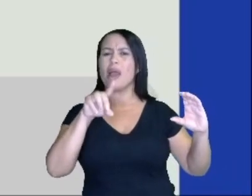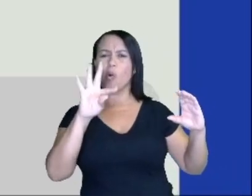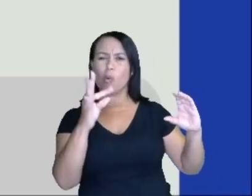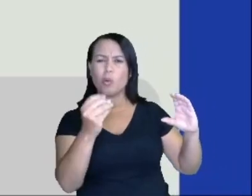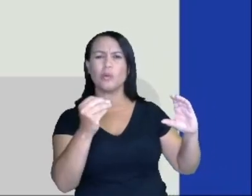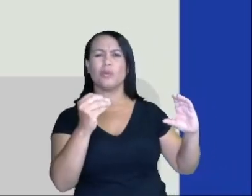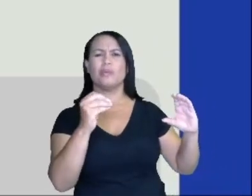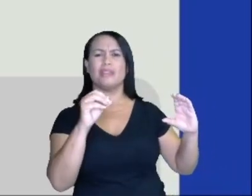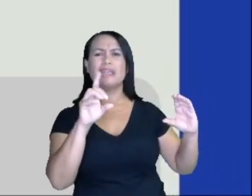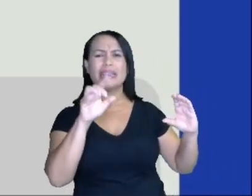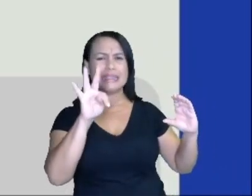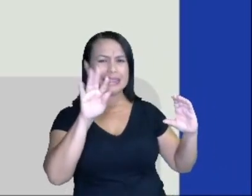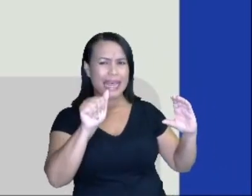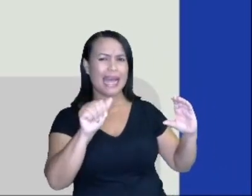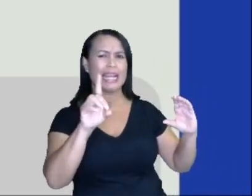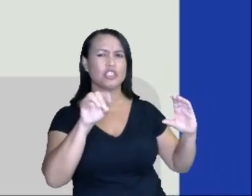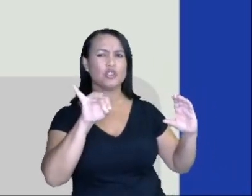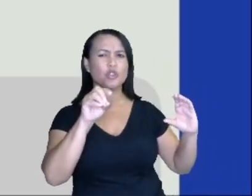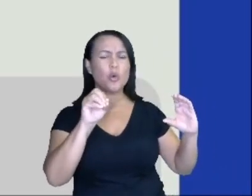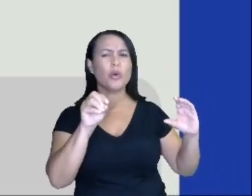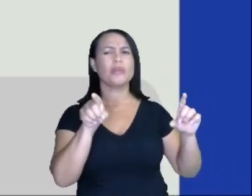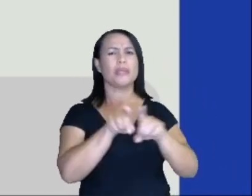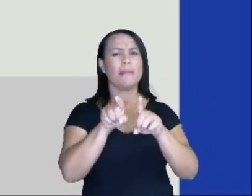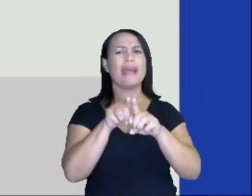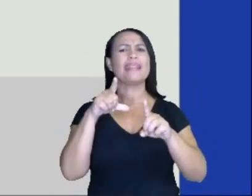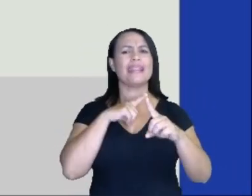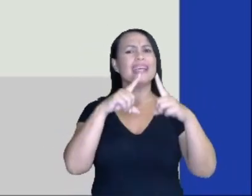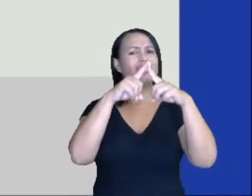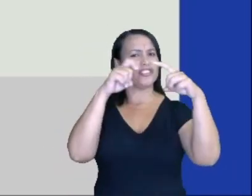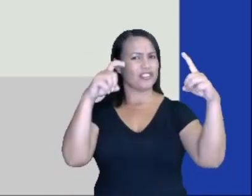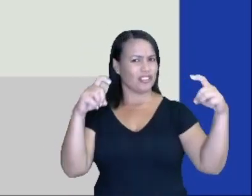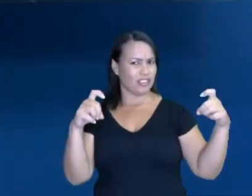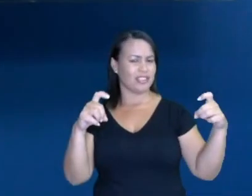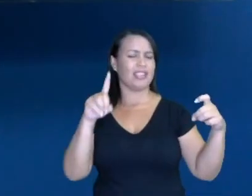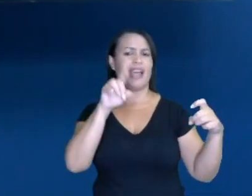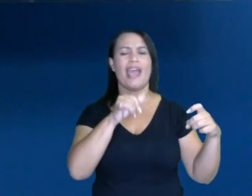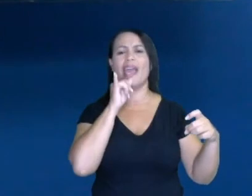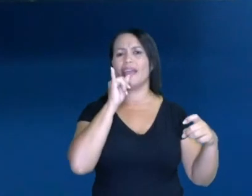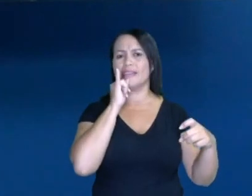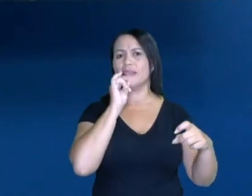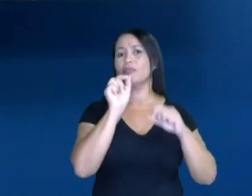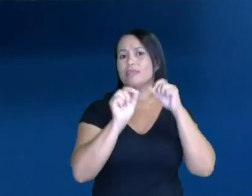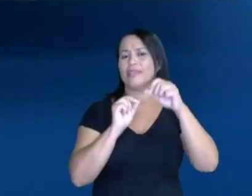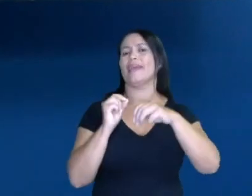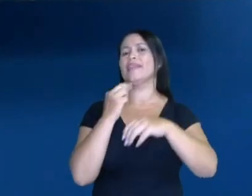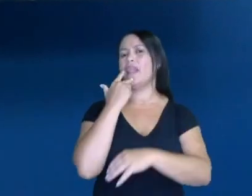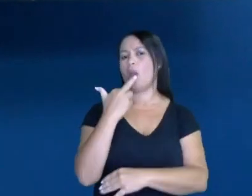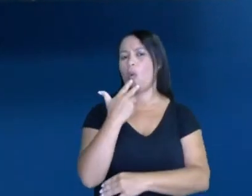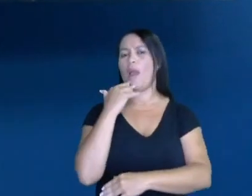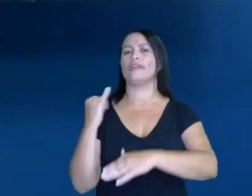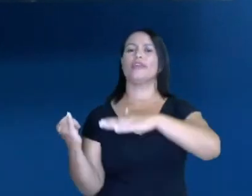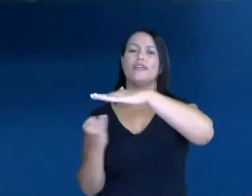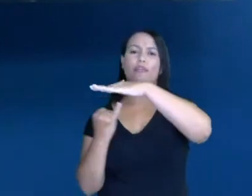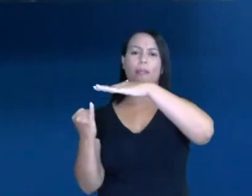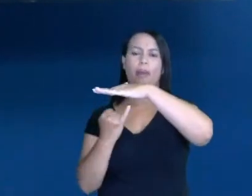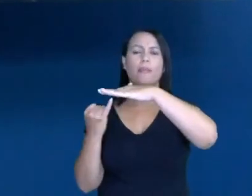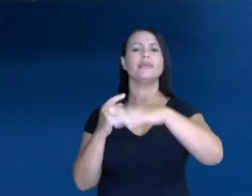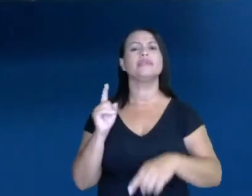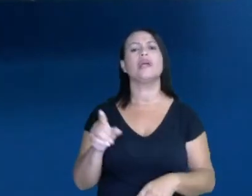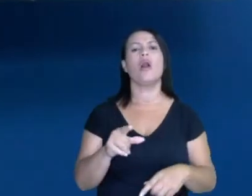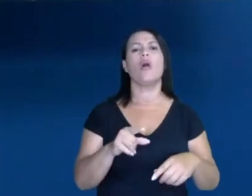o bagulho tá doido. Percebam que se tem gírias, é exemplo de linguagem informal.